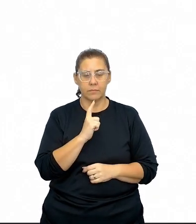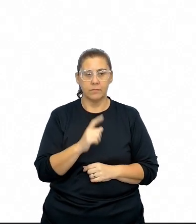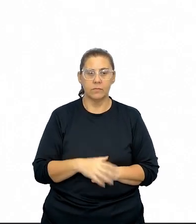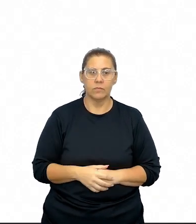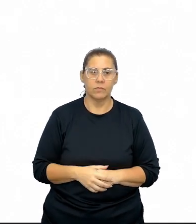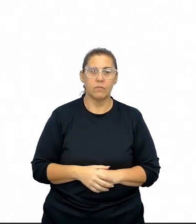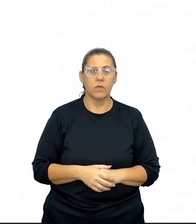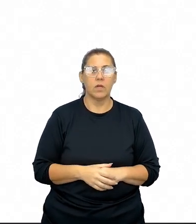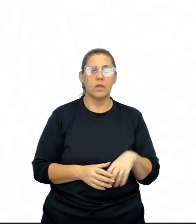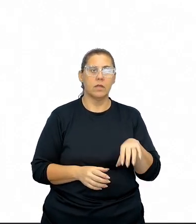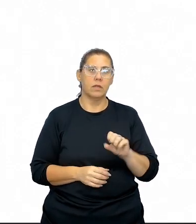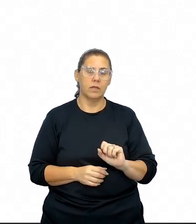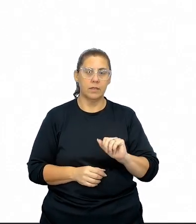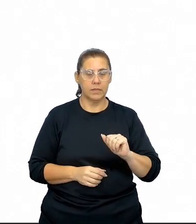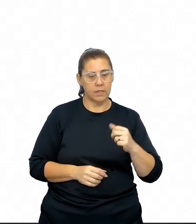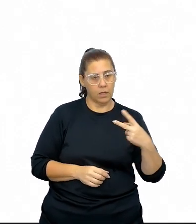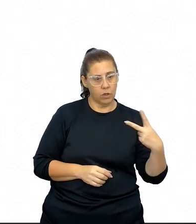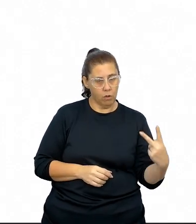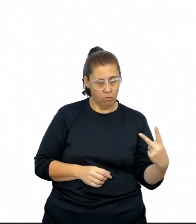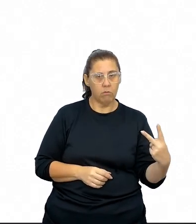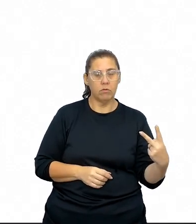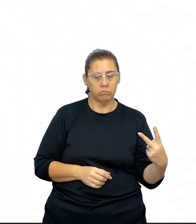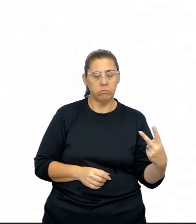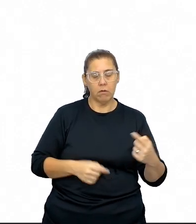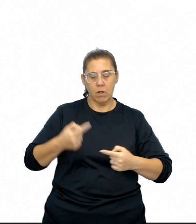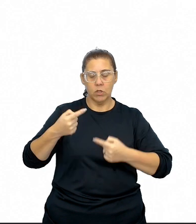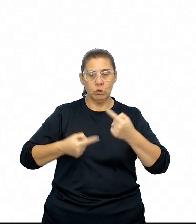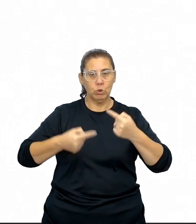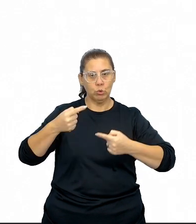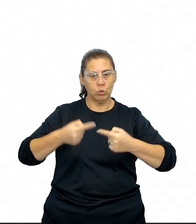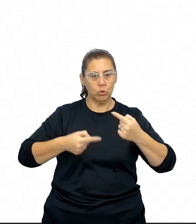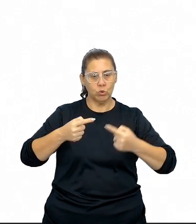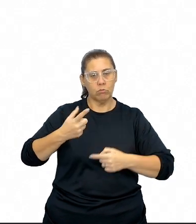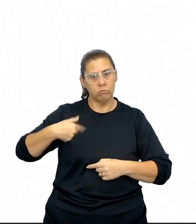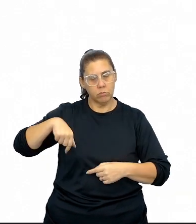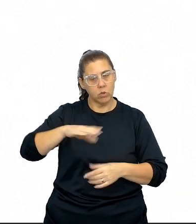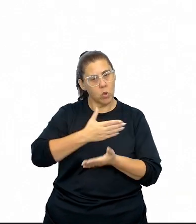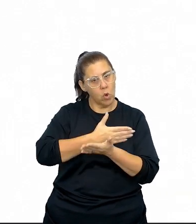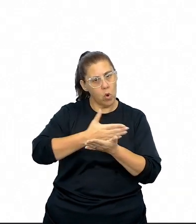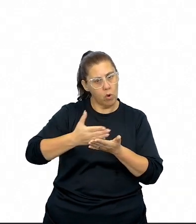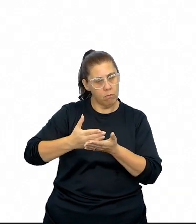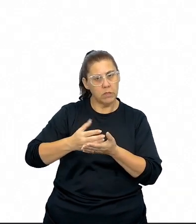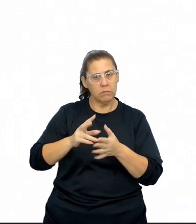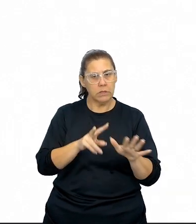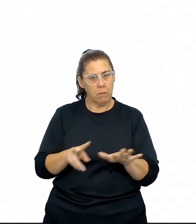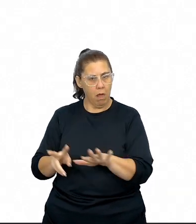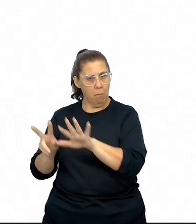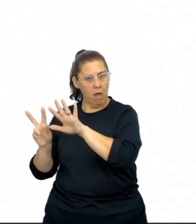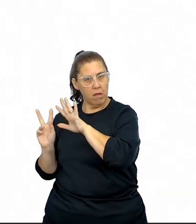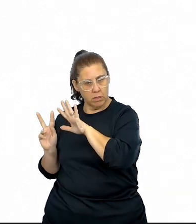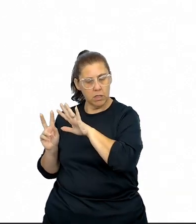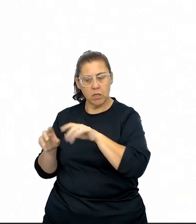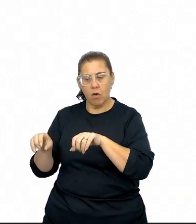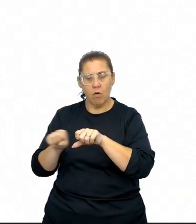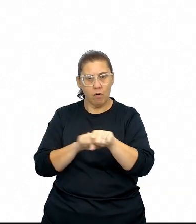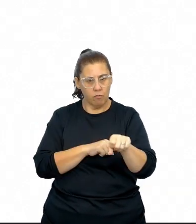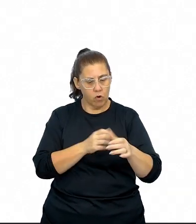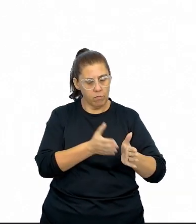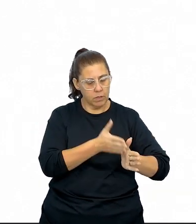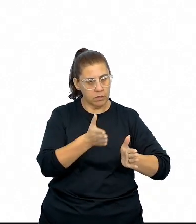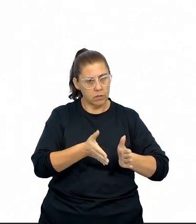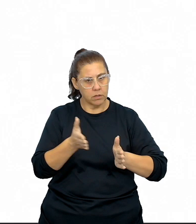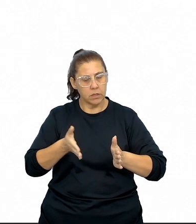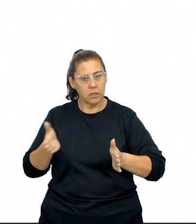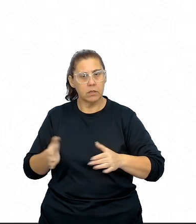nos dedicando a SA2, né, discussão na qual nós começamos na semana passada com a formação de